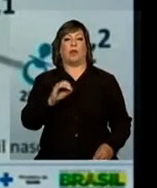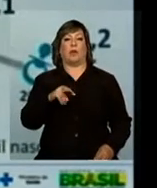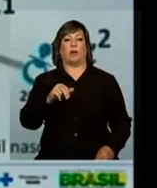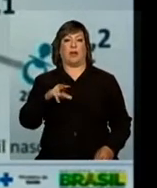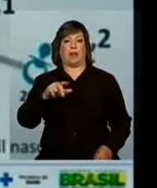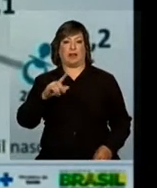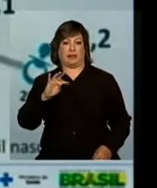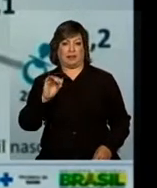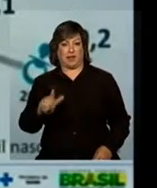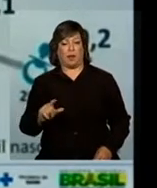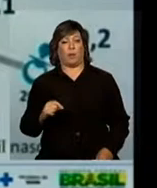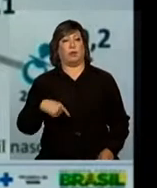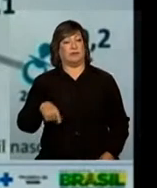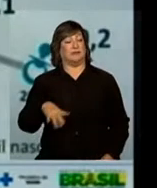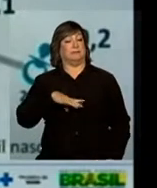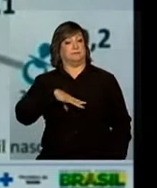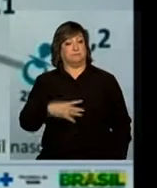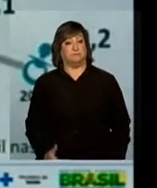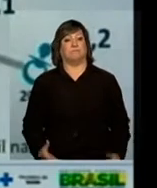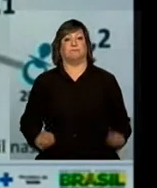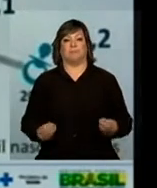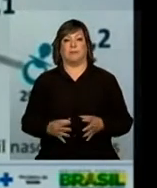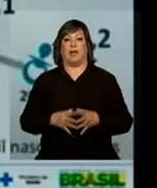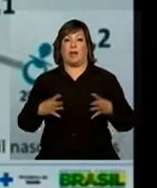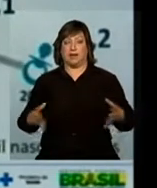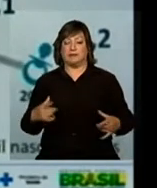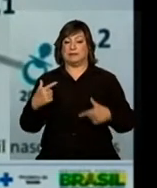menção. Nós temos um enorme desafio.